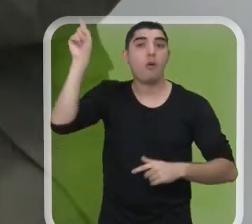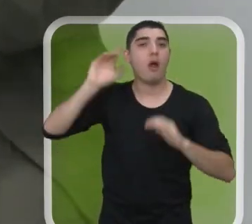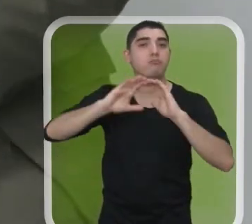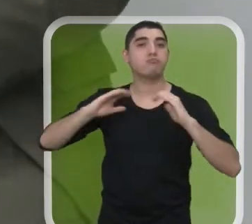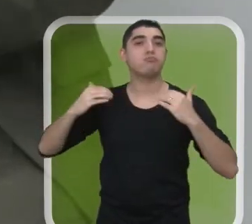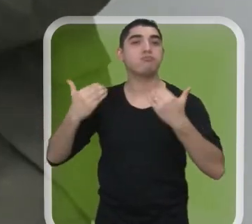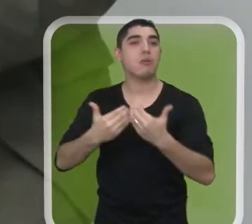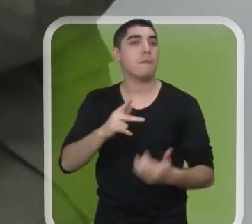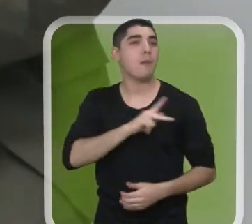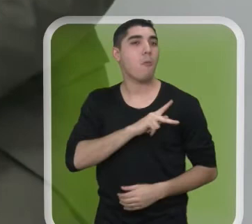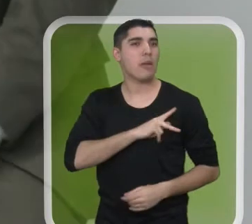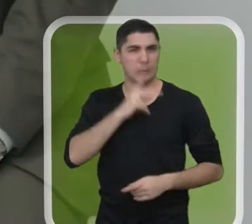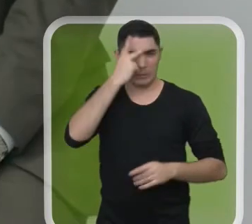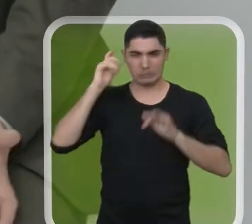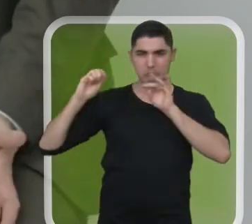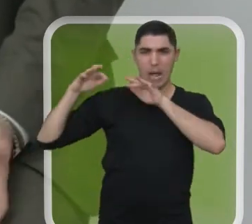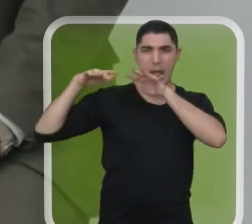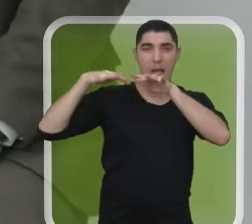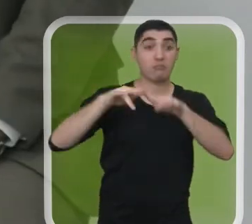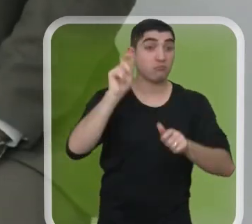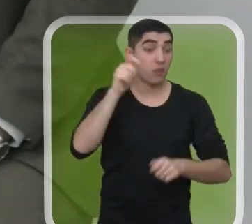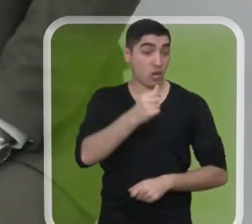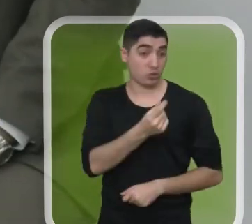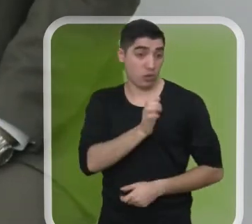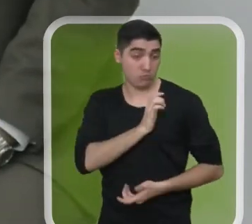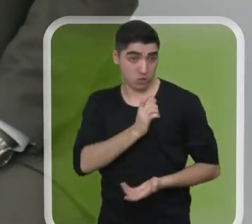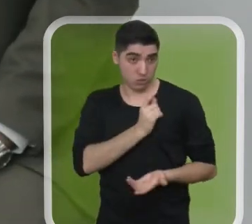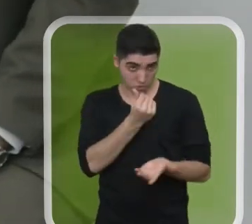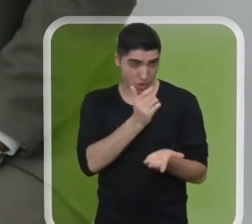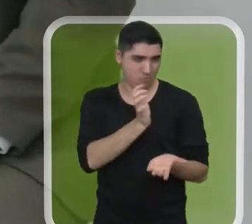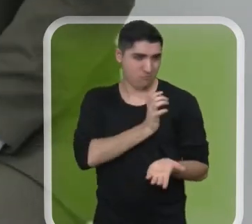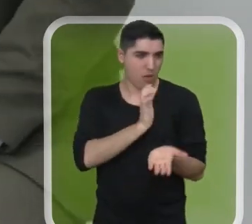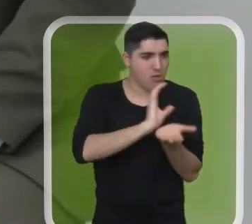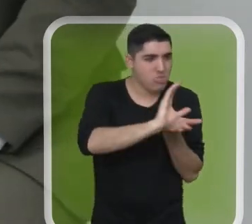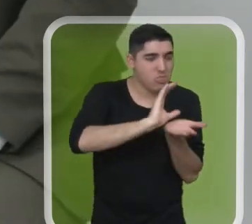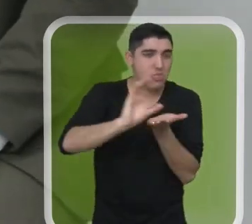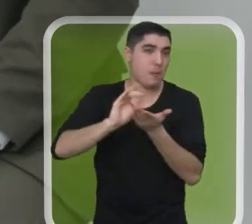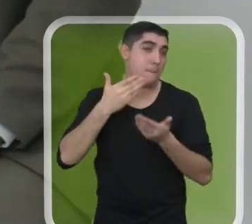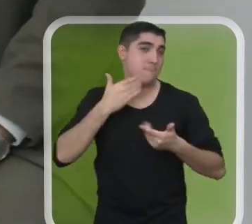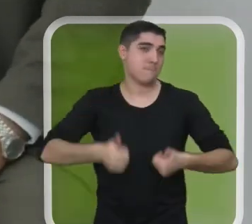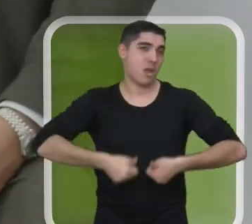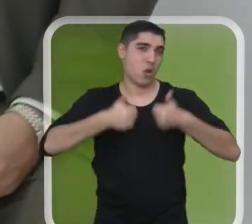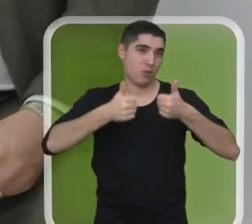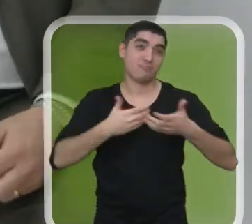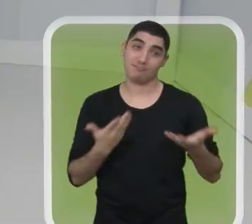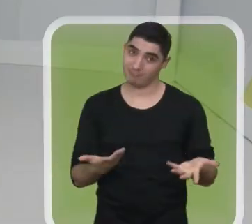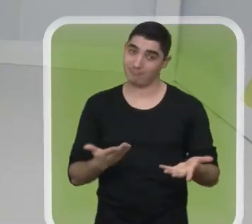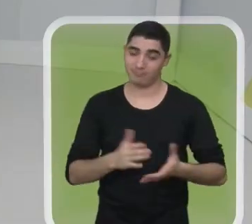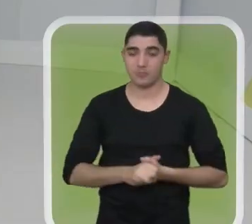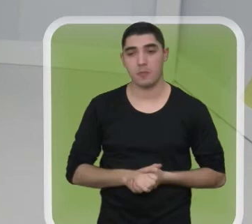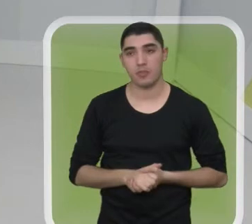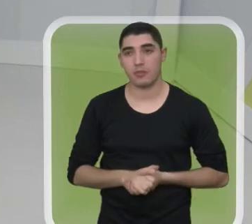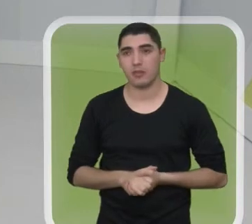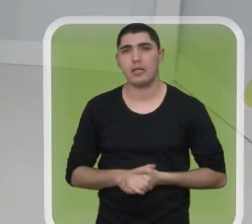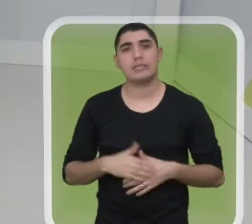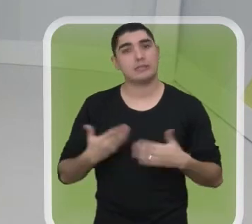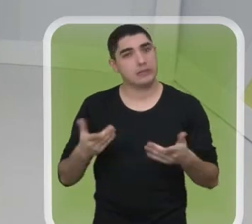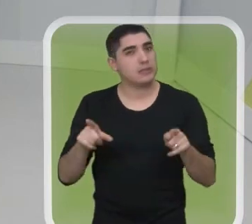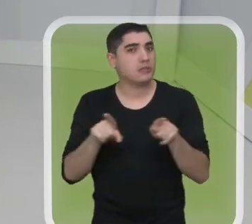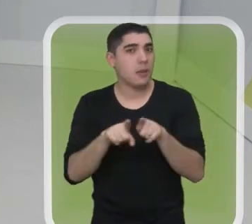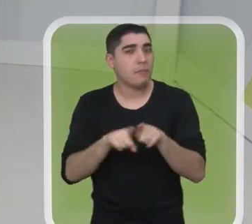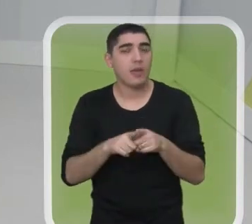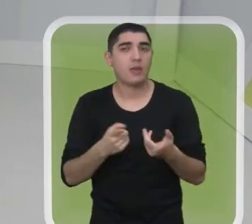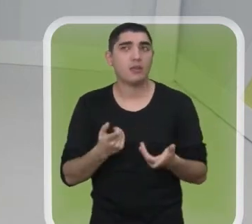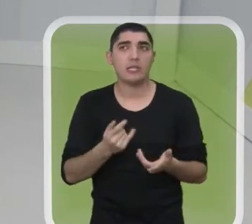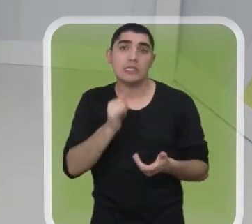renda ainda maior. Né? Eu acho que é um grande negócio a concessão do Martins Pereira. Não, e não tem porquê o dono